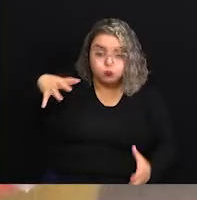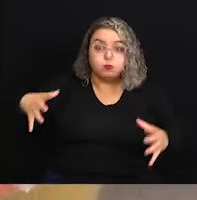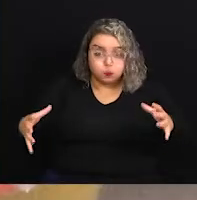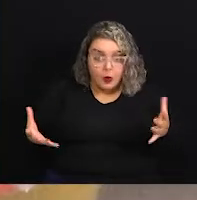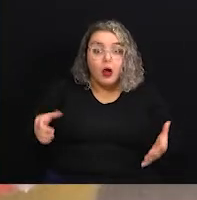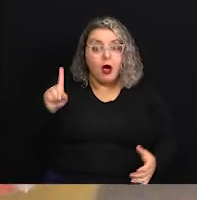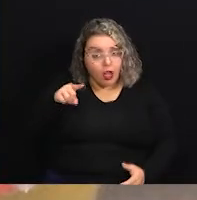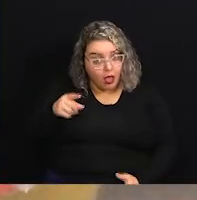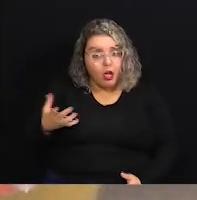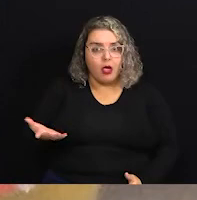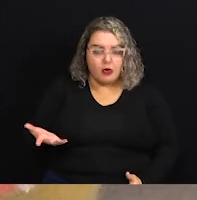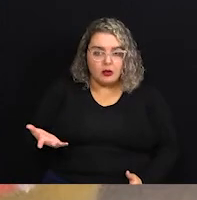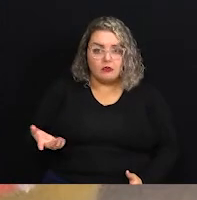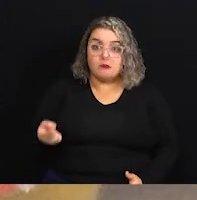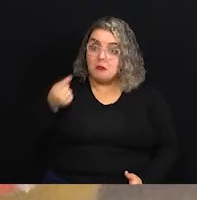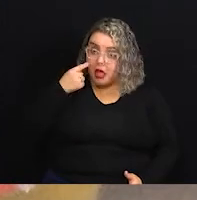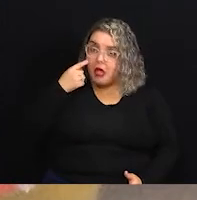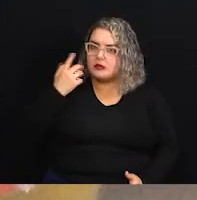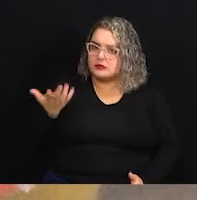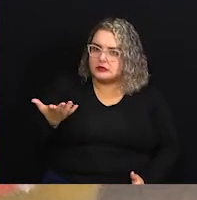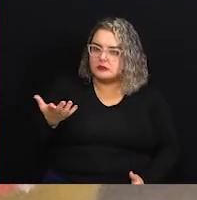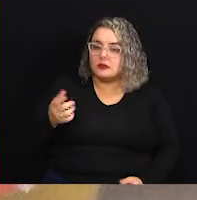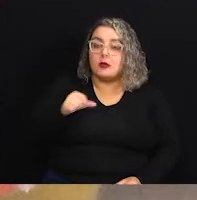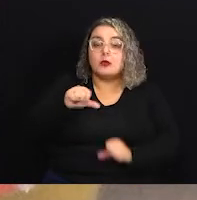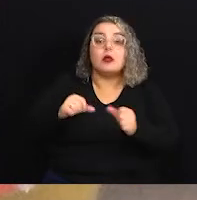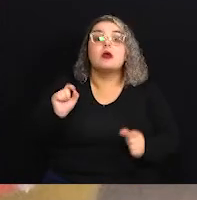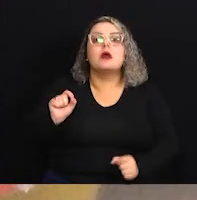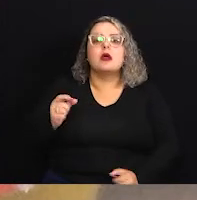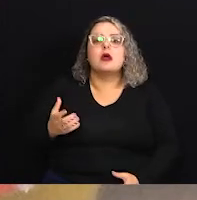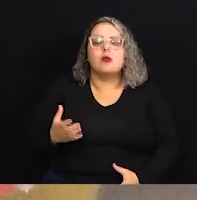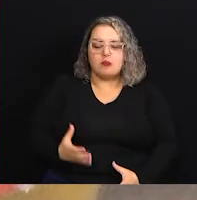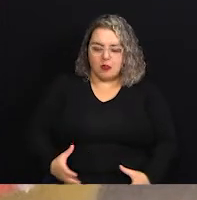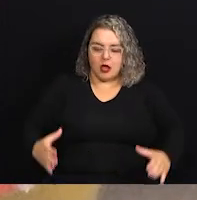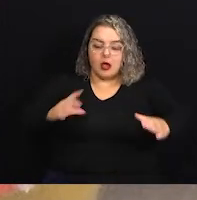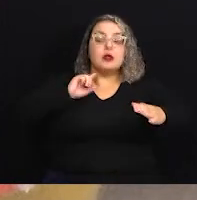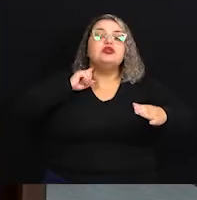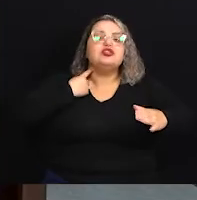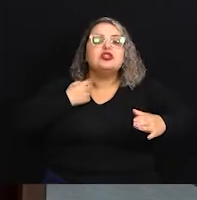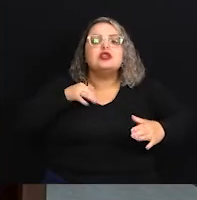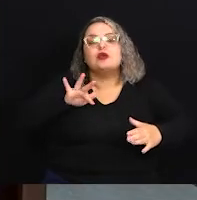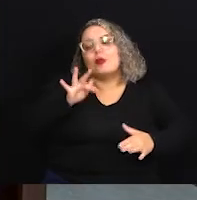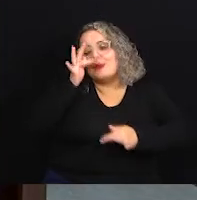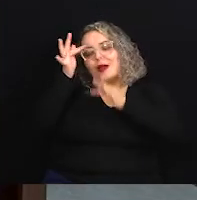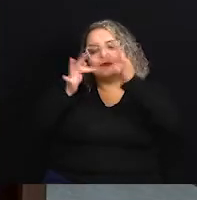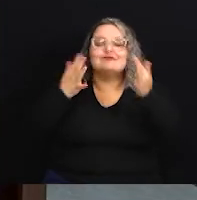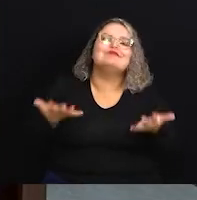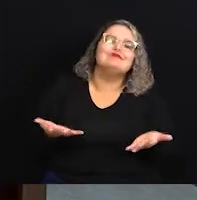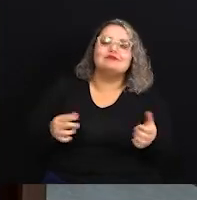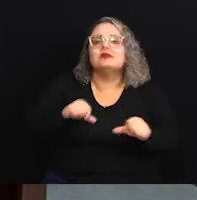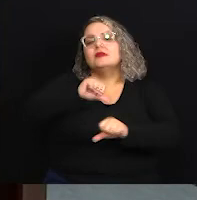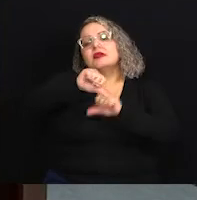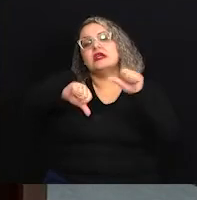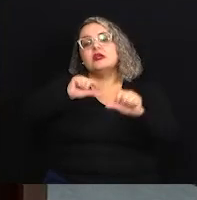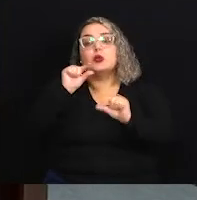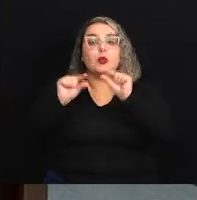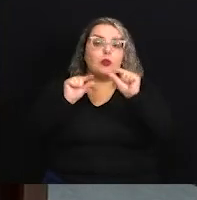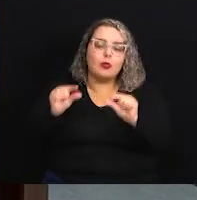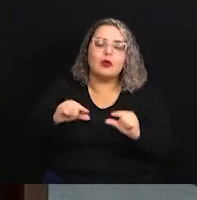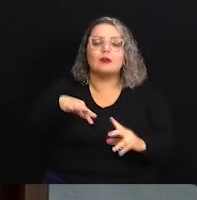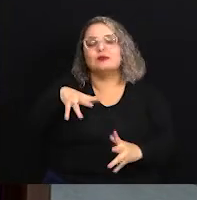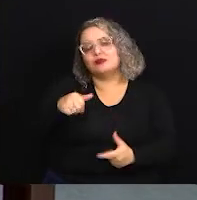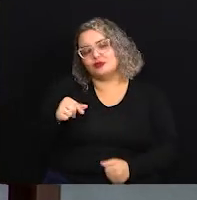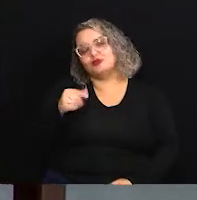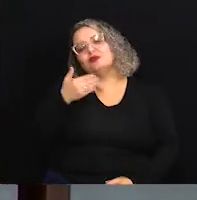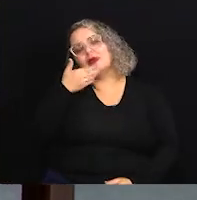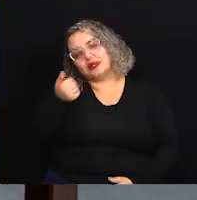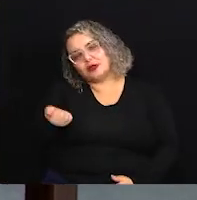tamanho. Então, olha, isso vai virar o quê? Uma lixeira, uma floreira. E eu acho que a gente transforma um pouquinho o